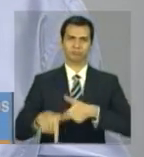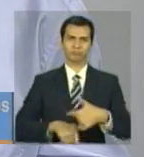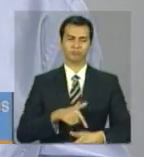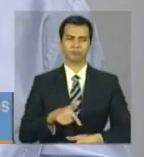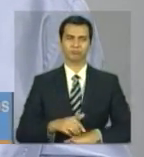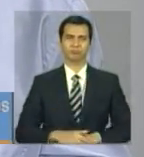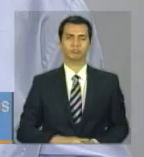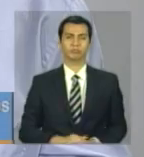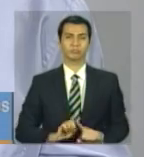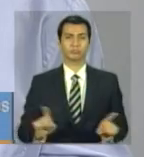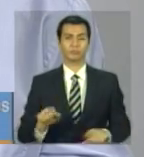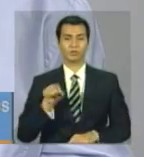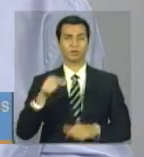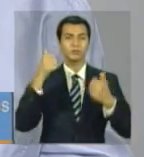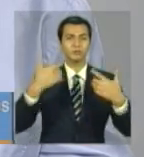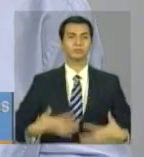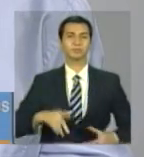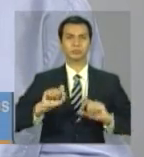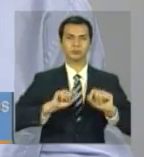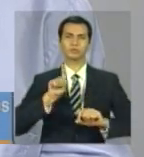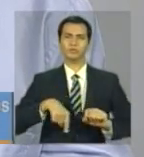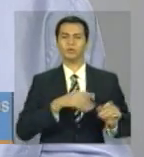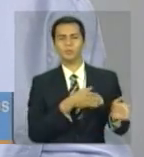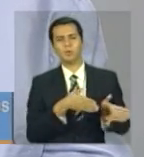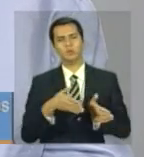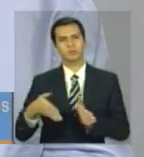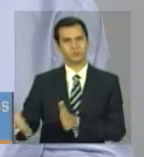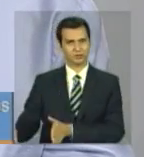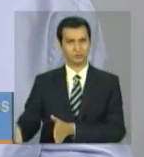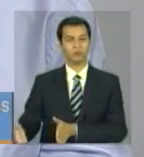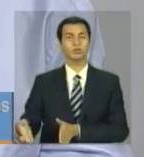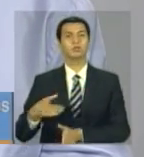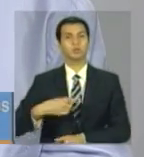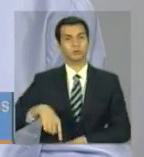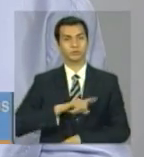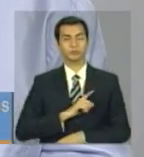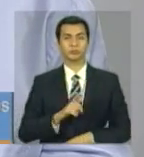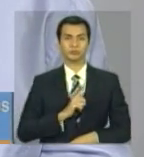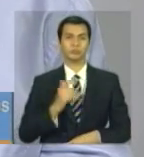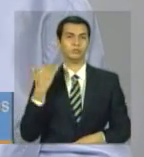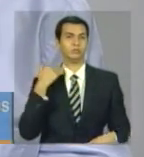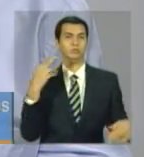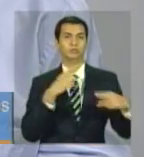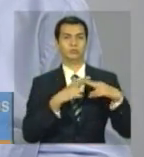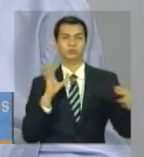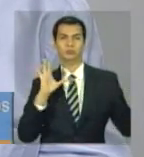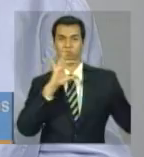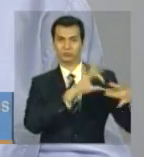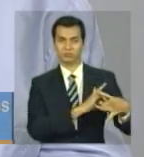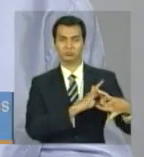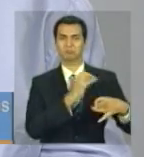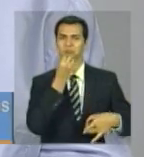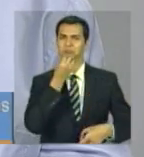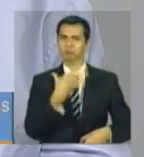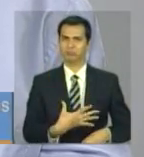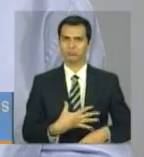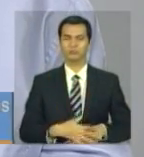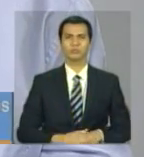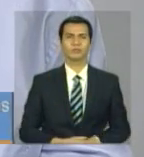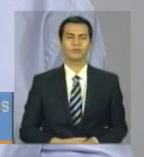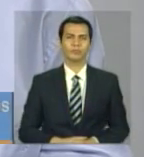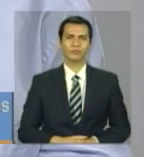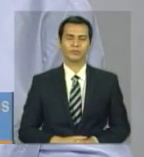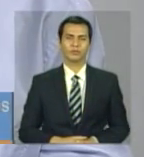burocracias, como ela está colocando, eu acho que faz parte de um processo, né? Nós temos aí com a Caixa Econômica, né, uma parceria muito boa, né? Não